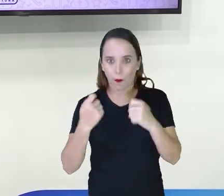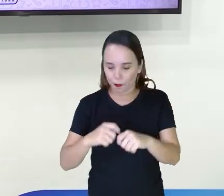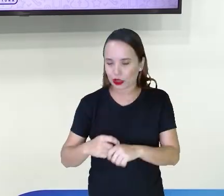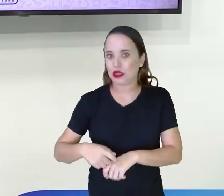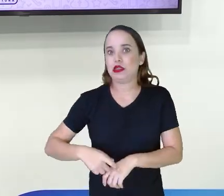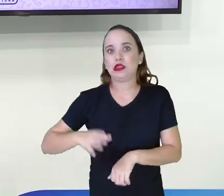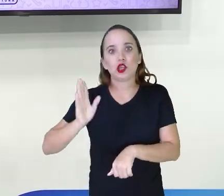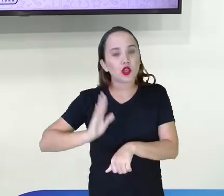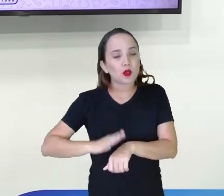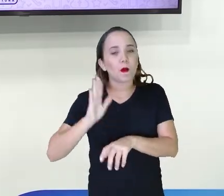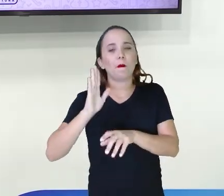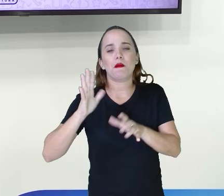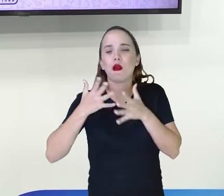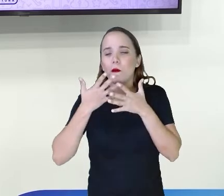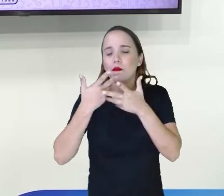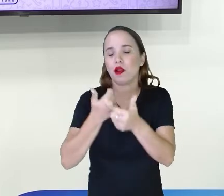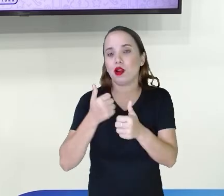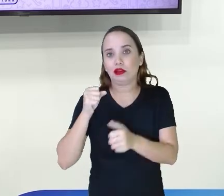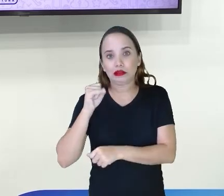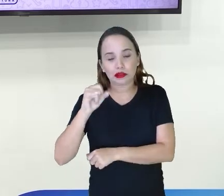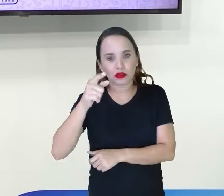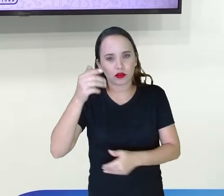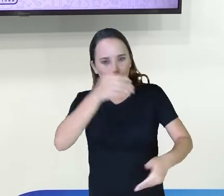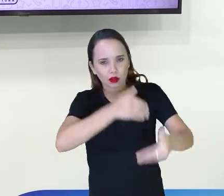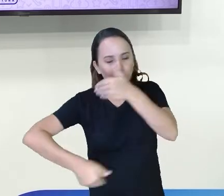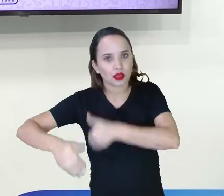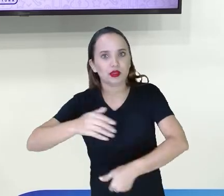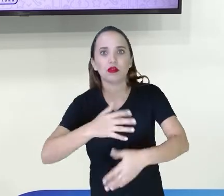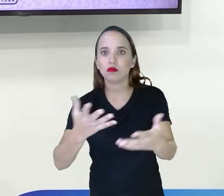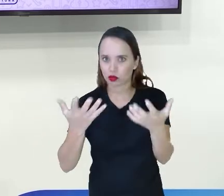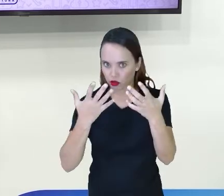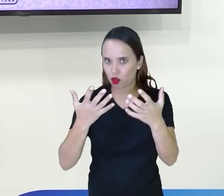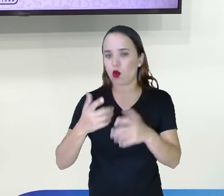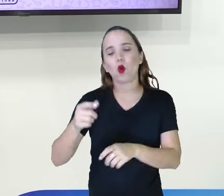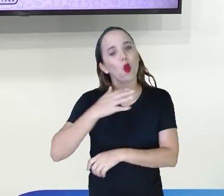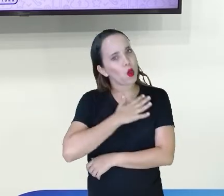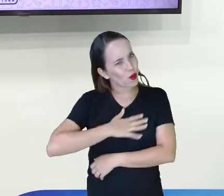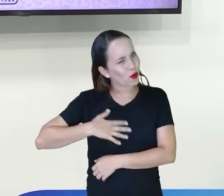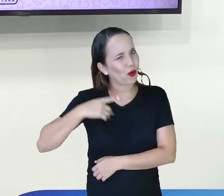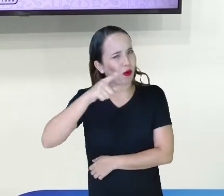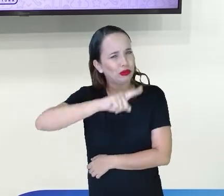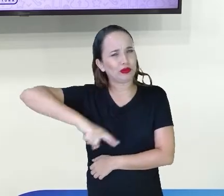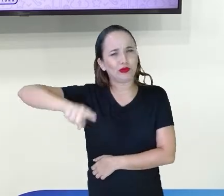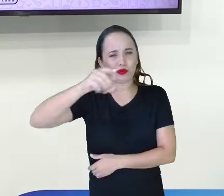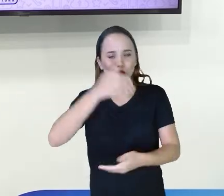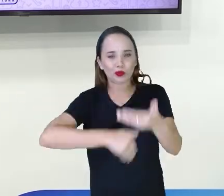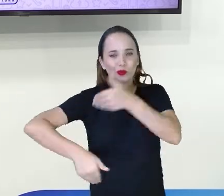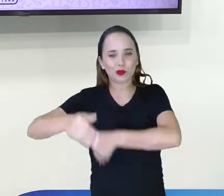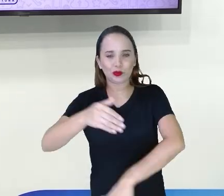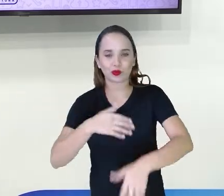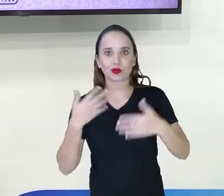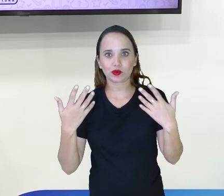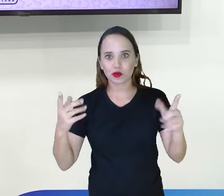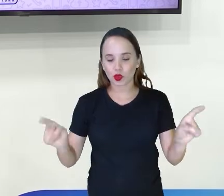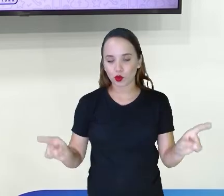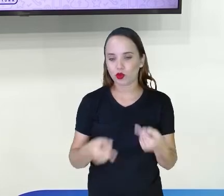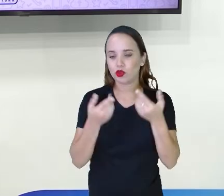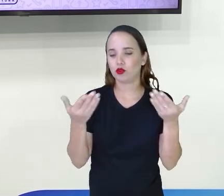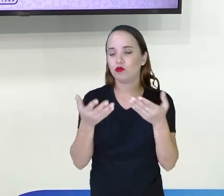você participa, eu faço questão de dar prioridade a você. O nosso desafio hoje é o